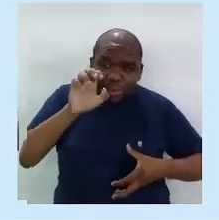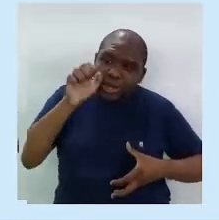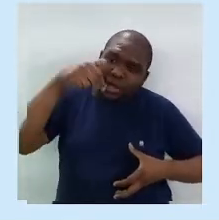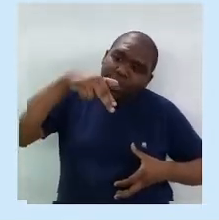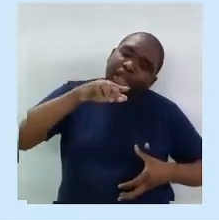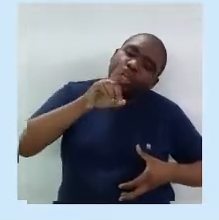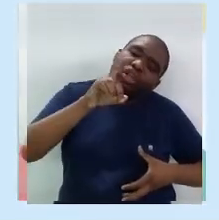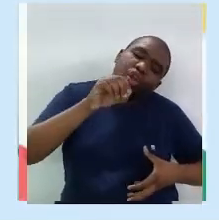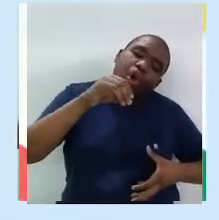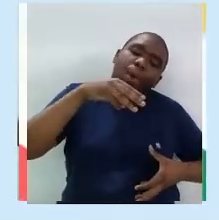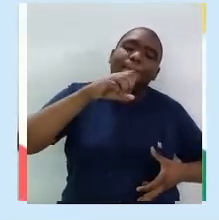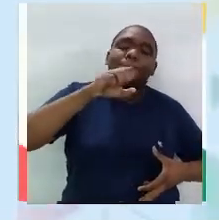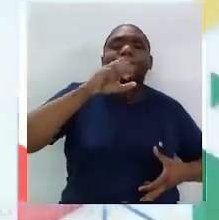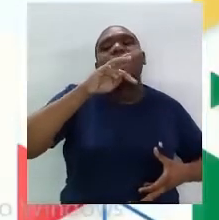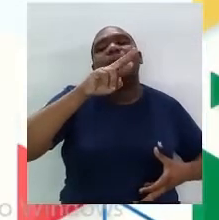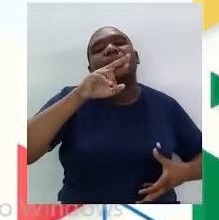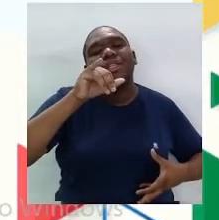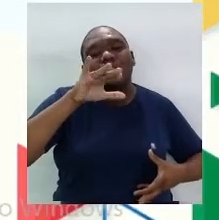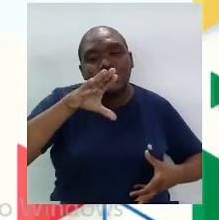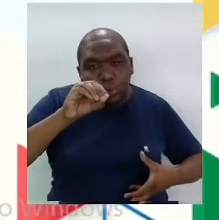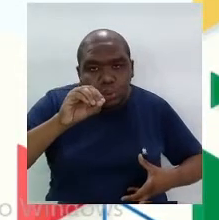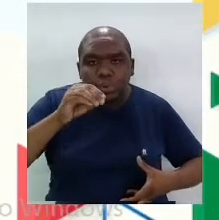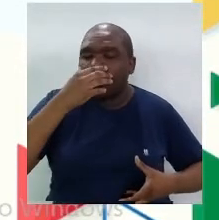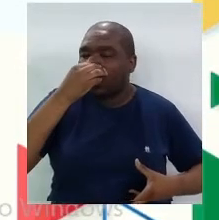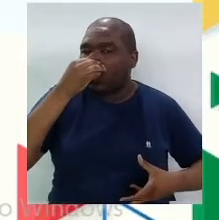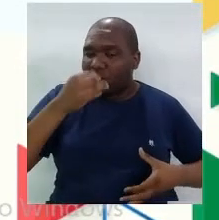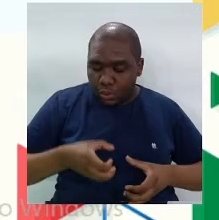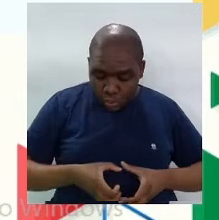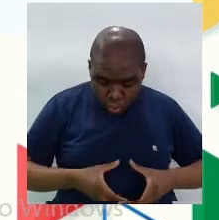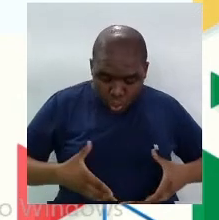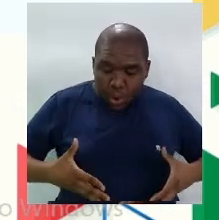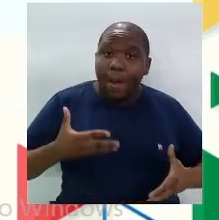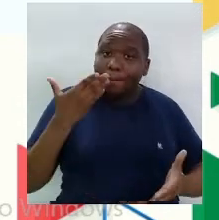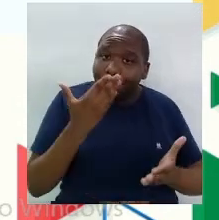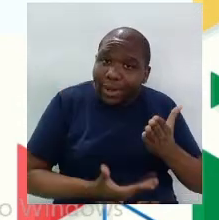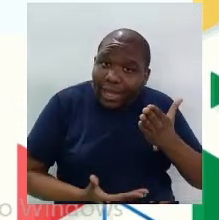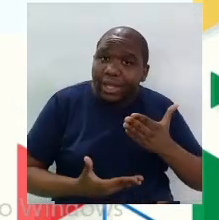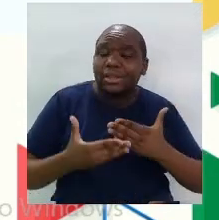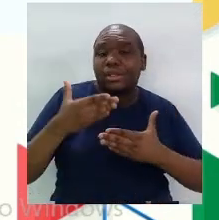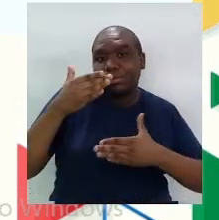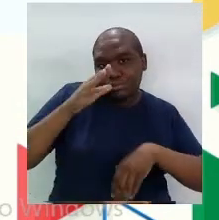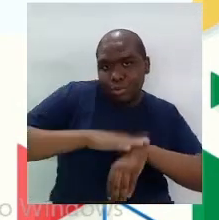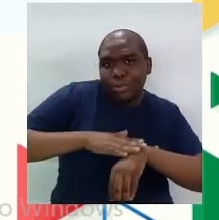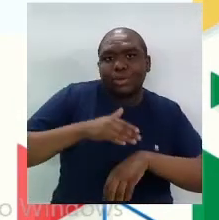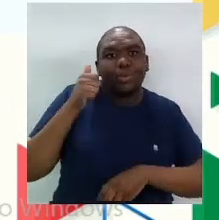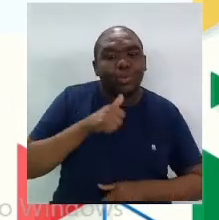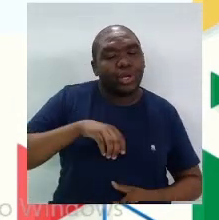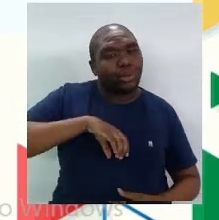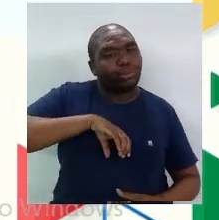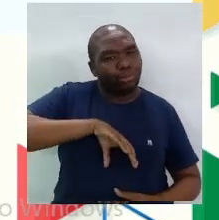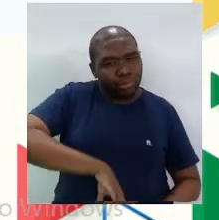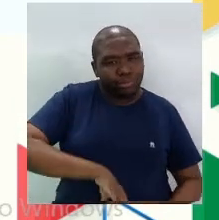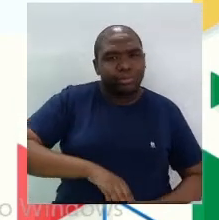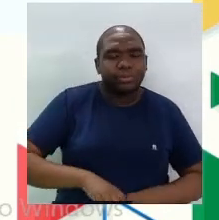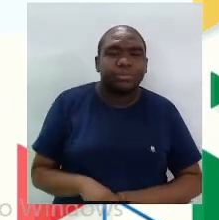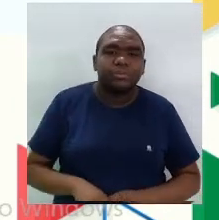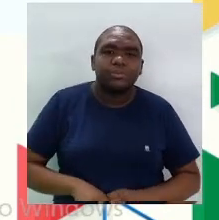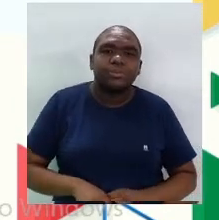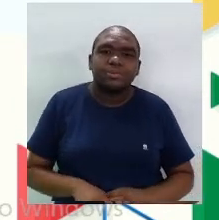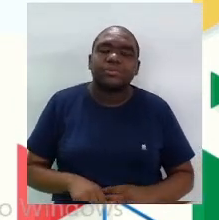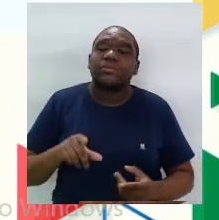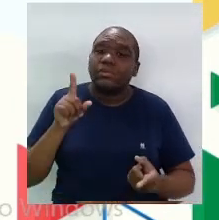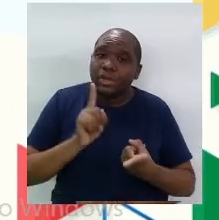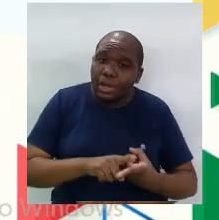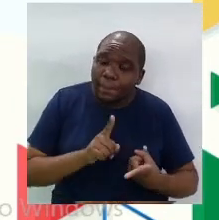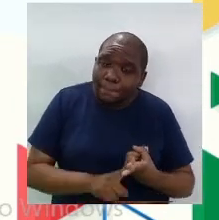de endométrio, destaca-se por ser perdida durante a menstruação. O colo do